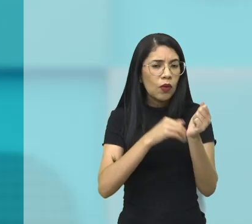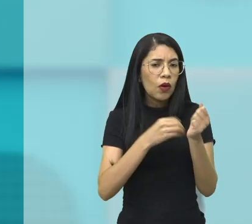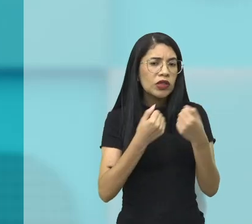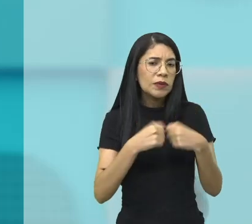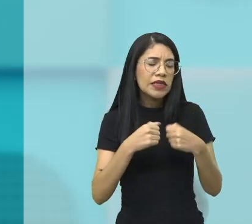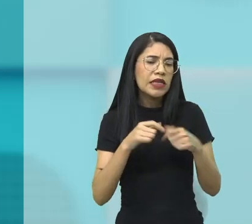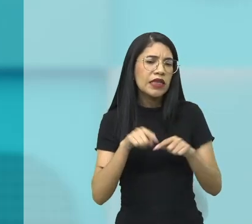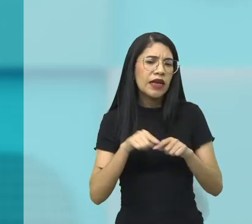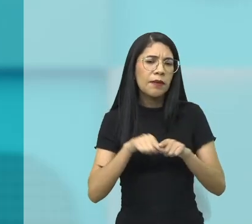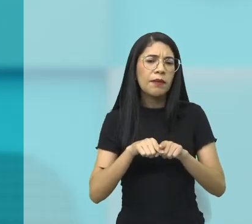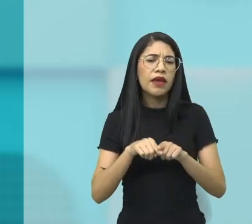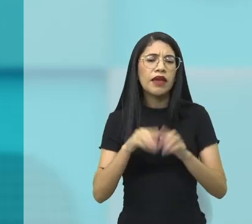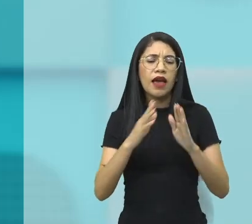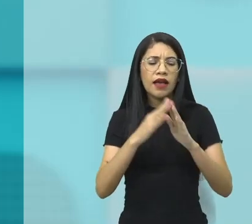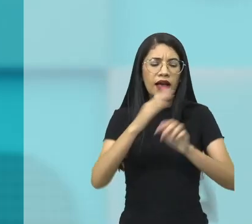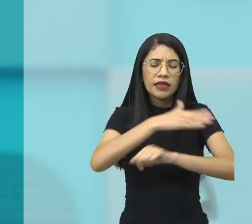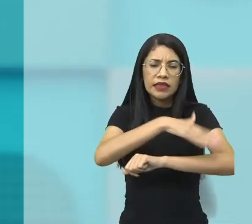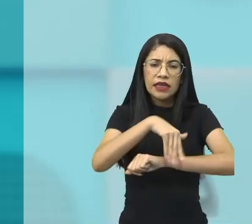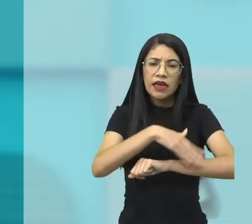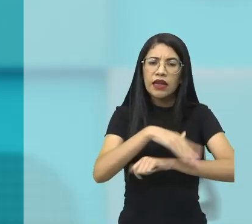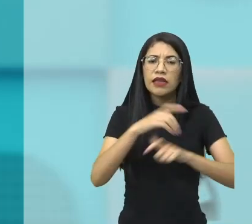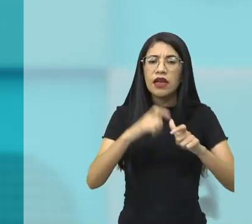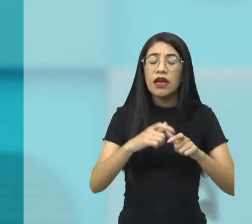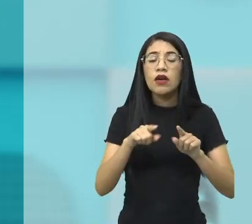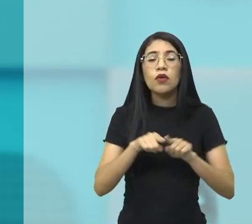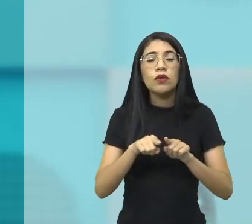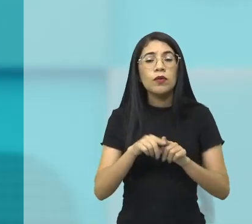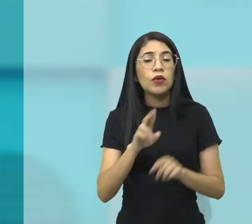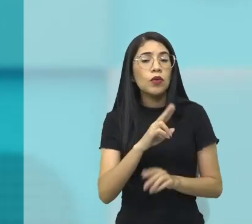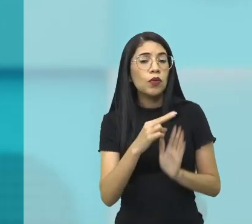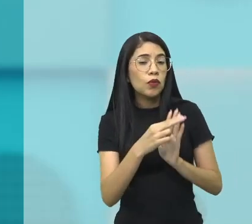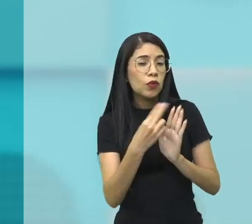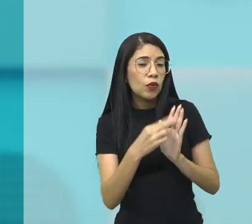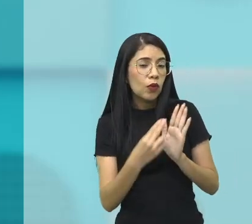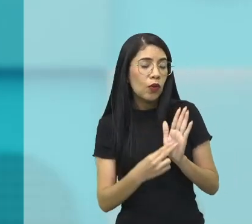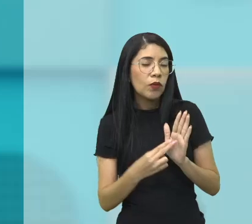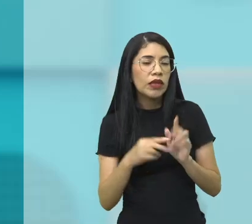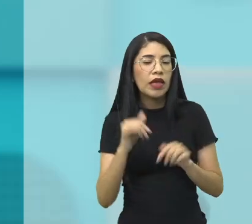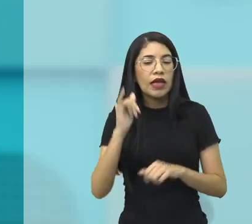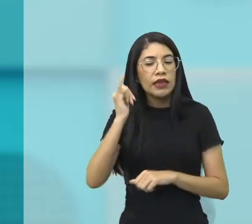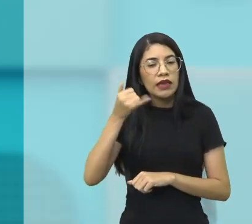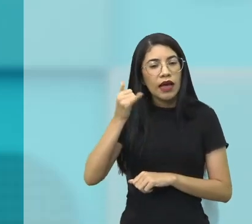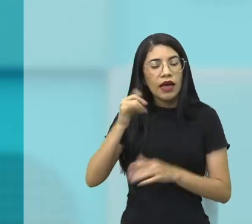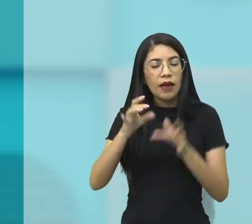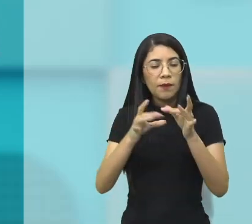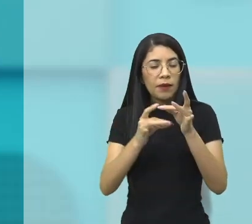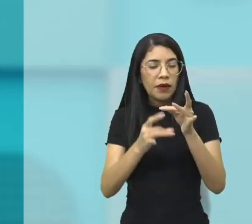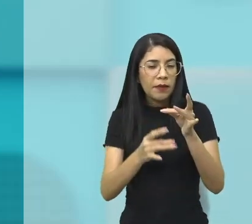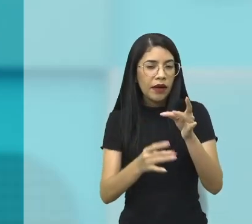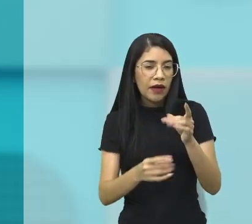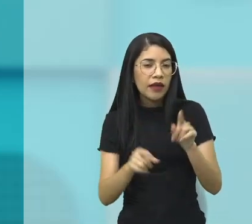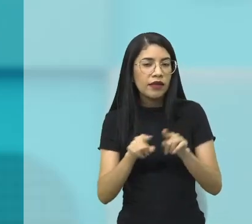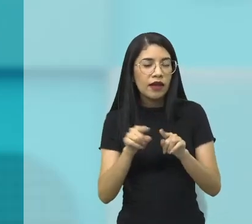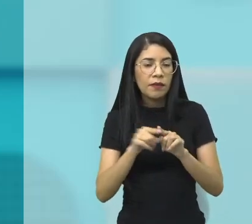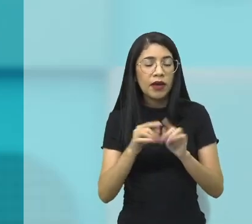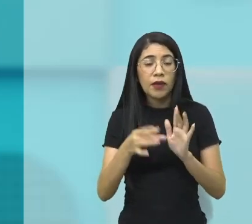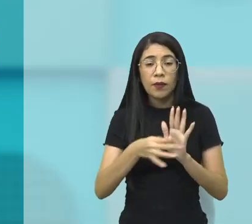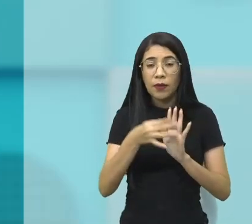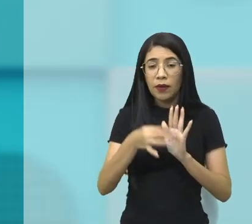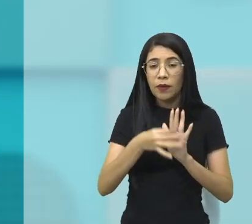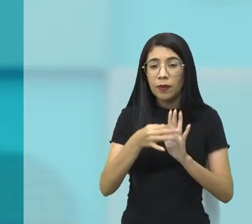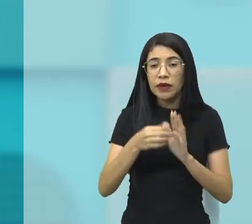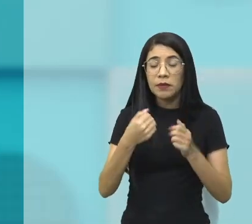os endereços tudo bem certinho, o seu nome e narrar o que aconteceu e dar os argumentos para uma solução. E